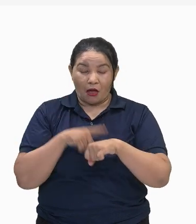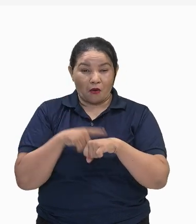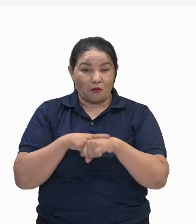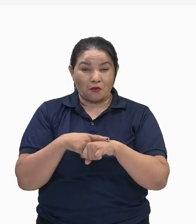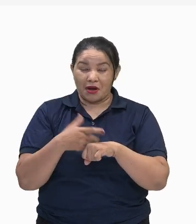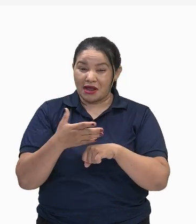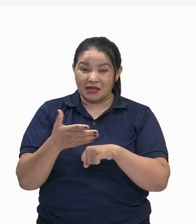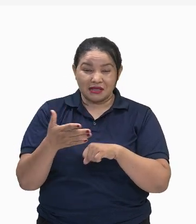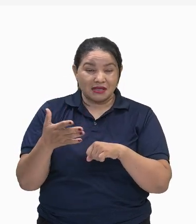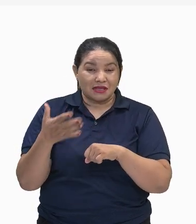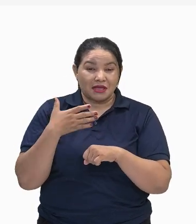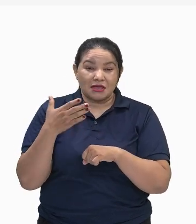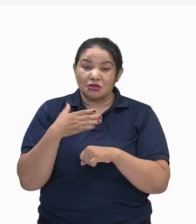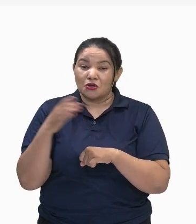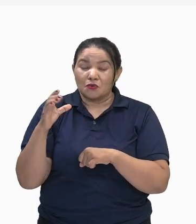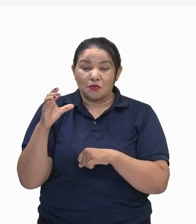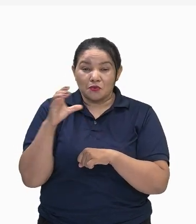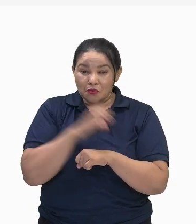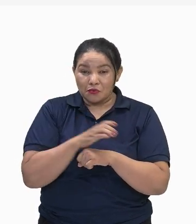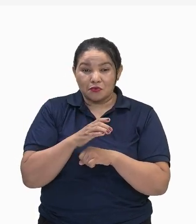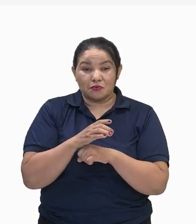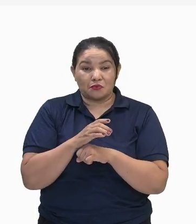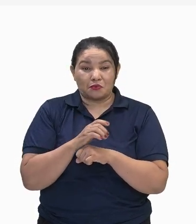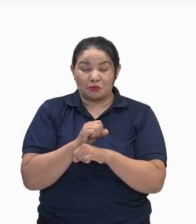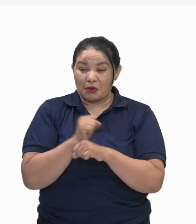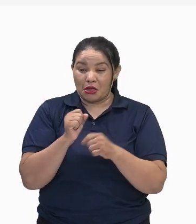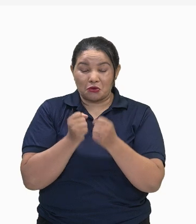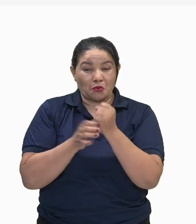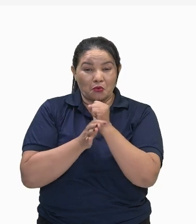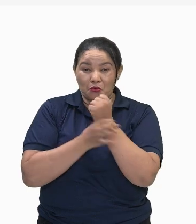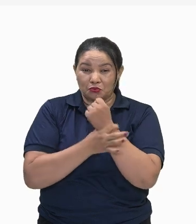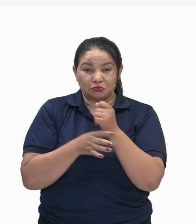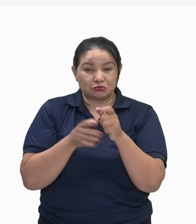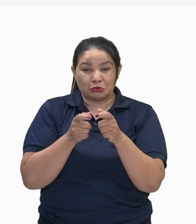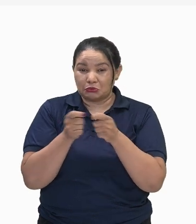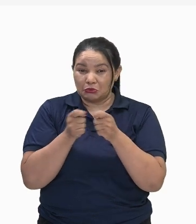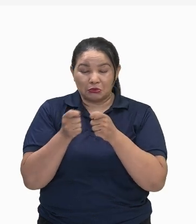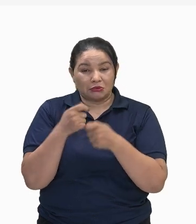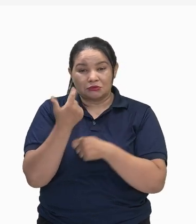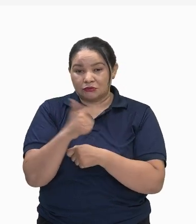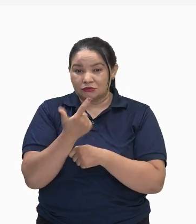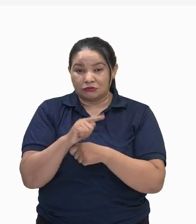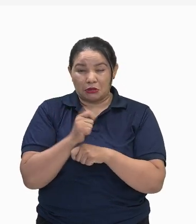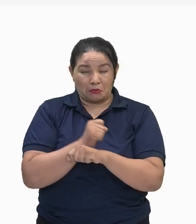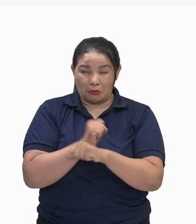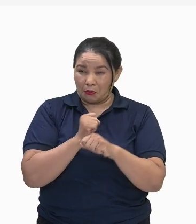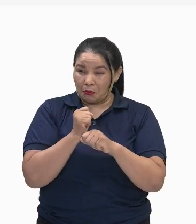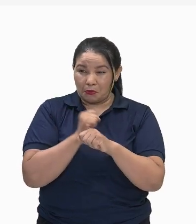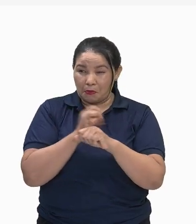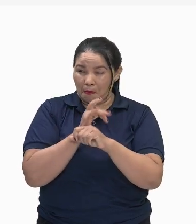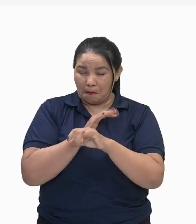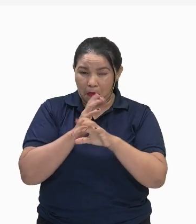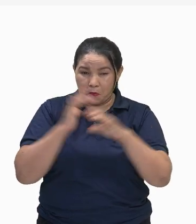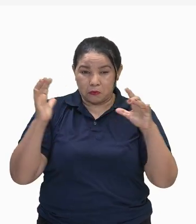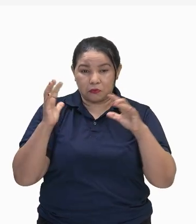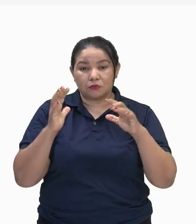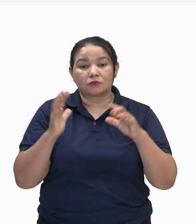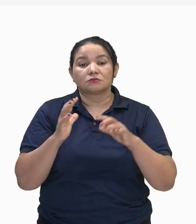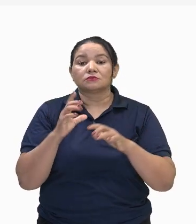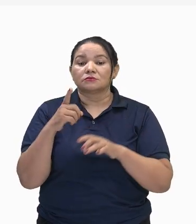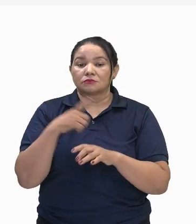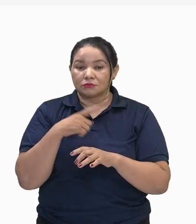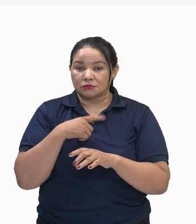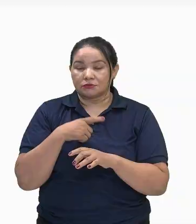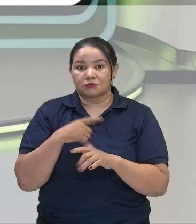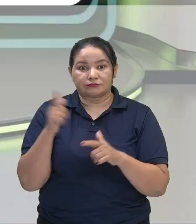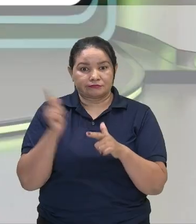superaqueceram e gerou ali uma reação sem controle, né? Que gerou, então, esse acidente, tá, pessoal? E a gente vai